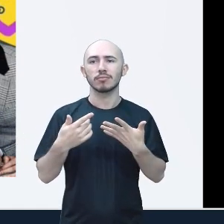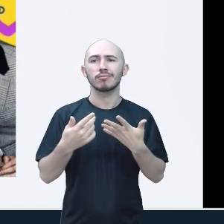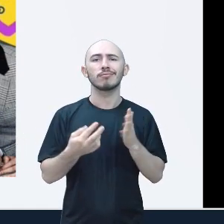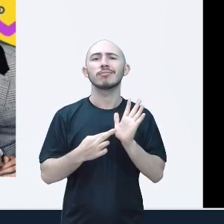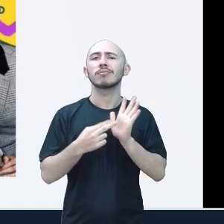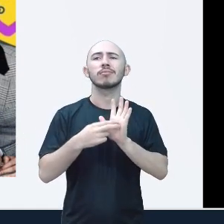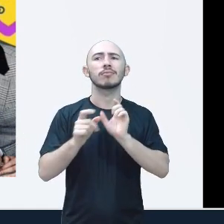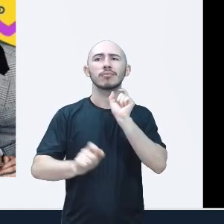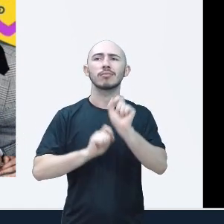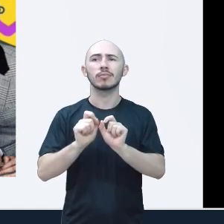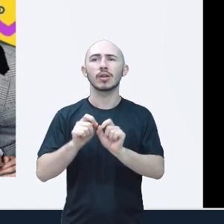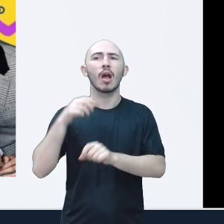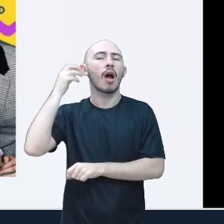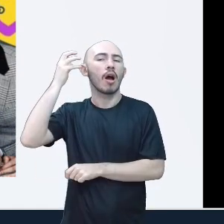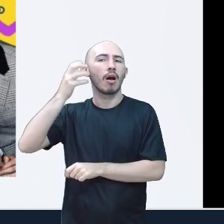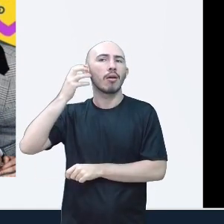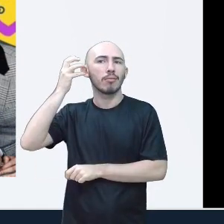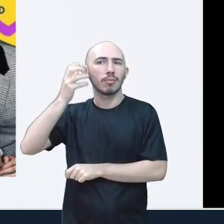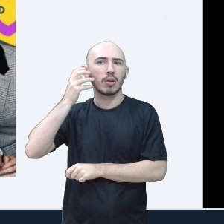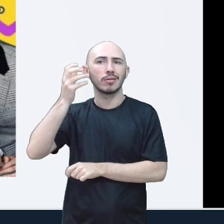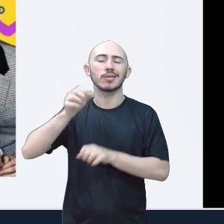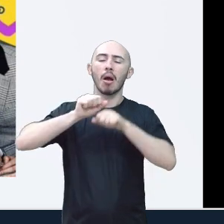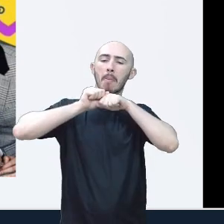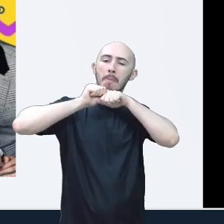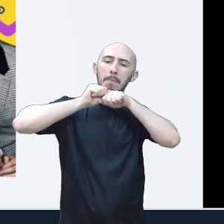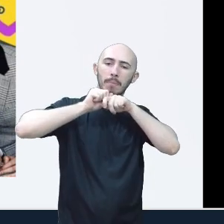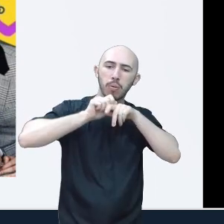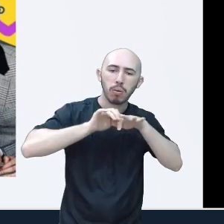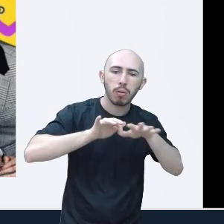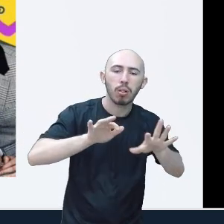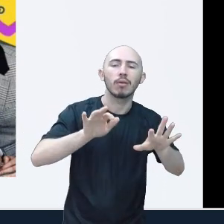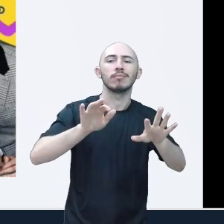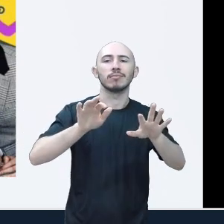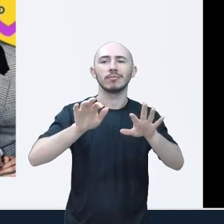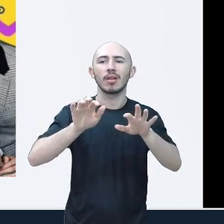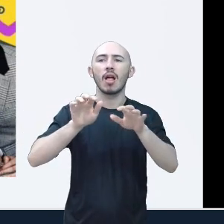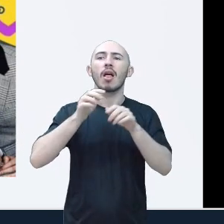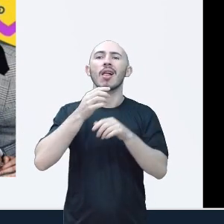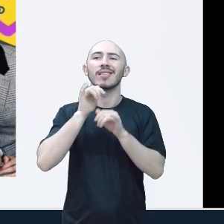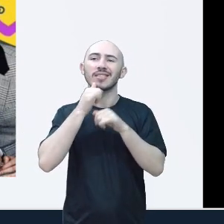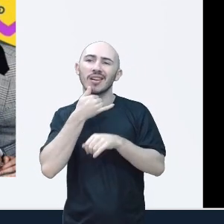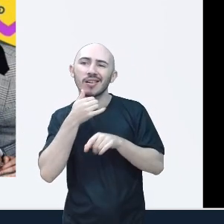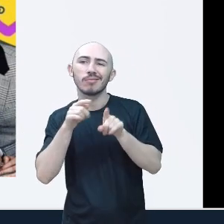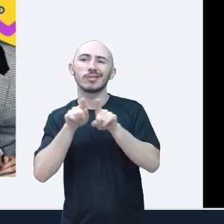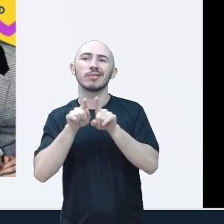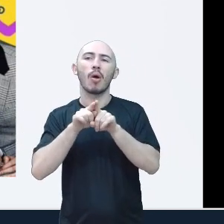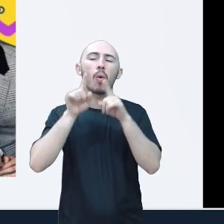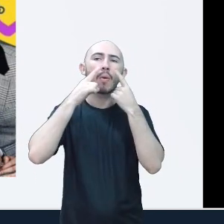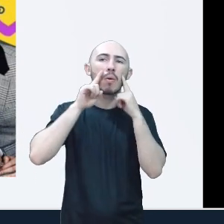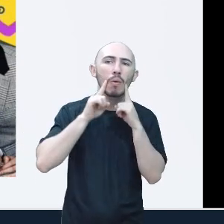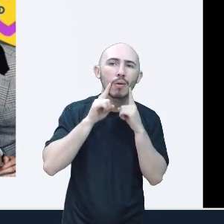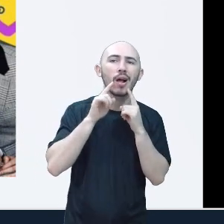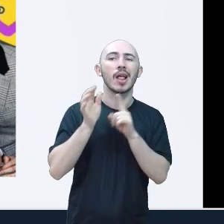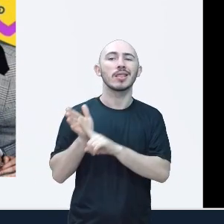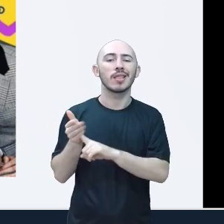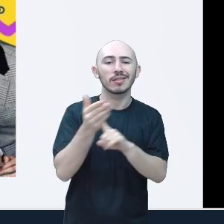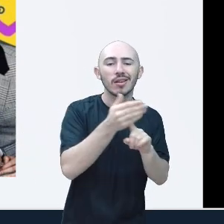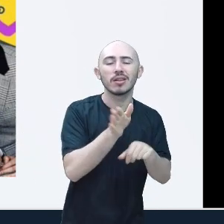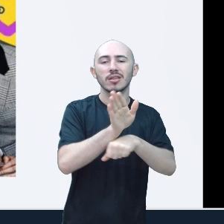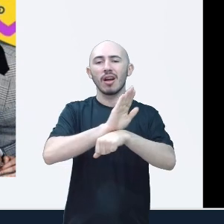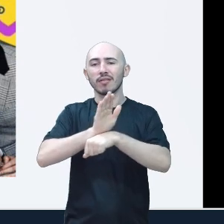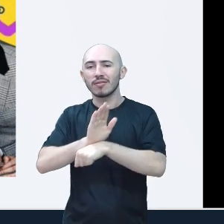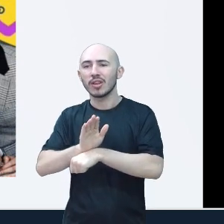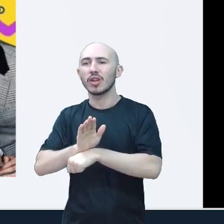à popularização da música, do drama, da comida, da tecnologia, dos quadrinhos, dos filmes,